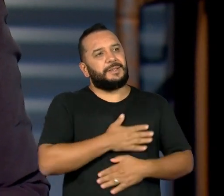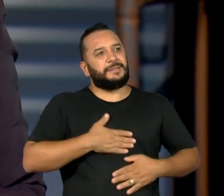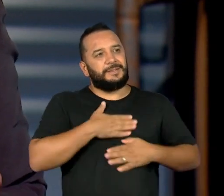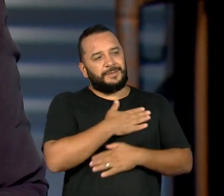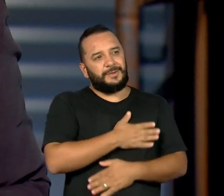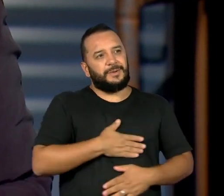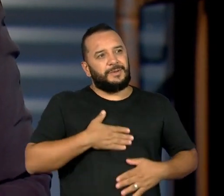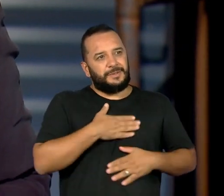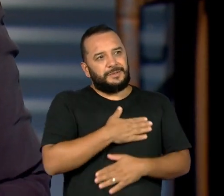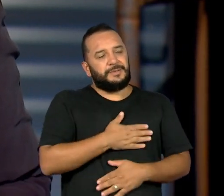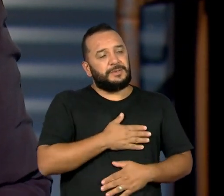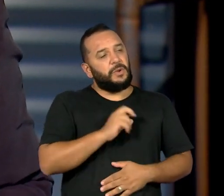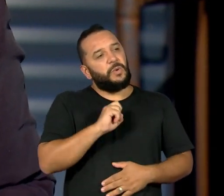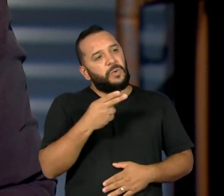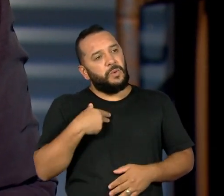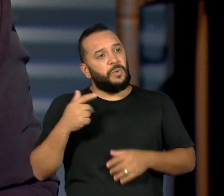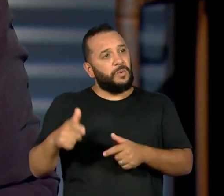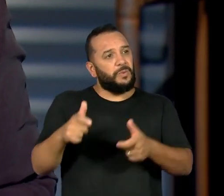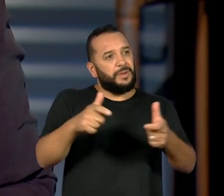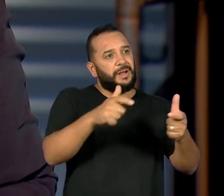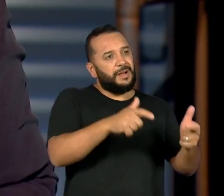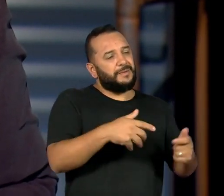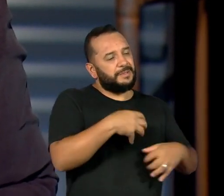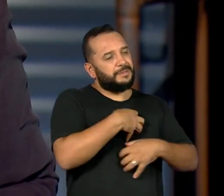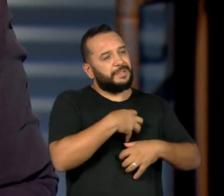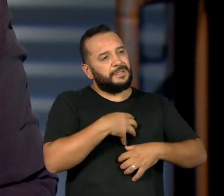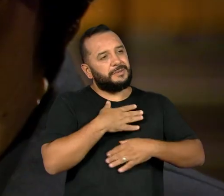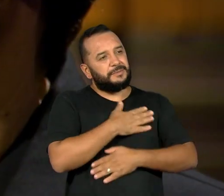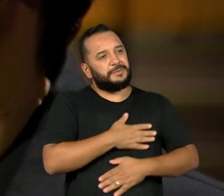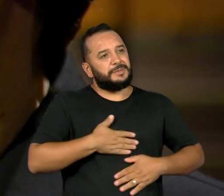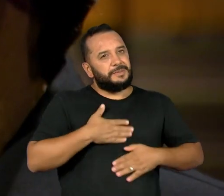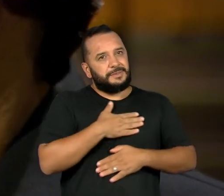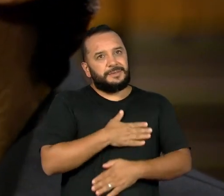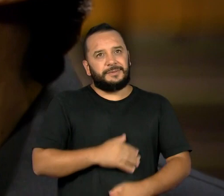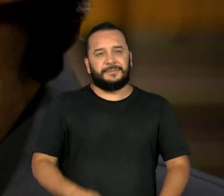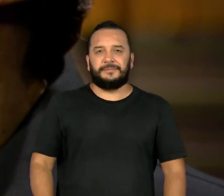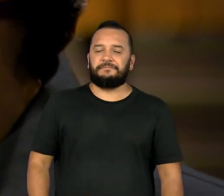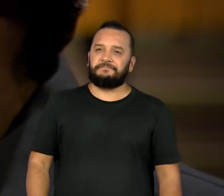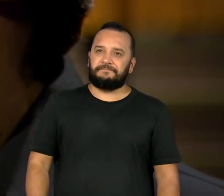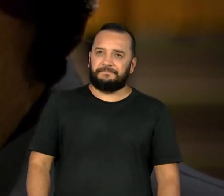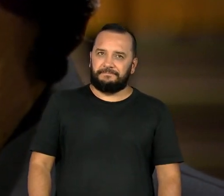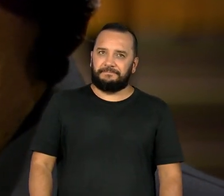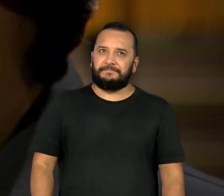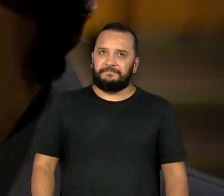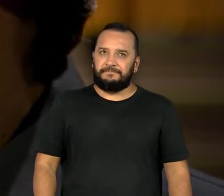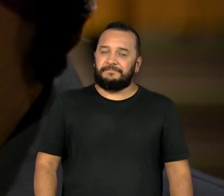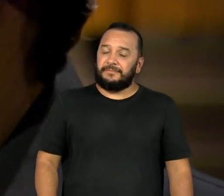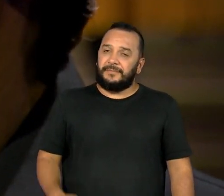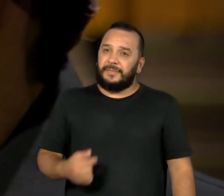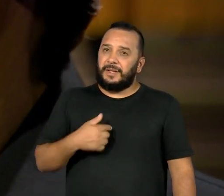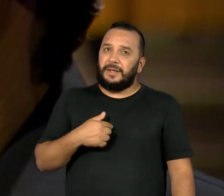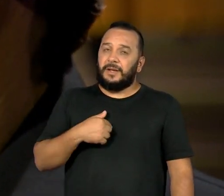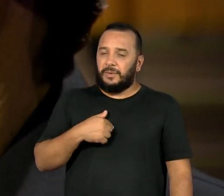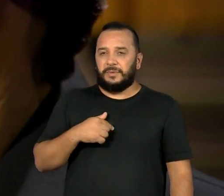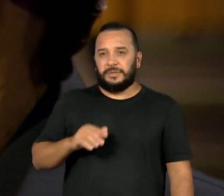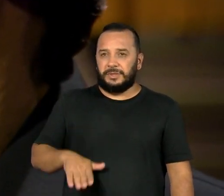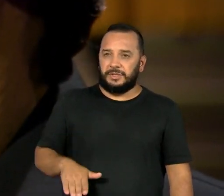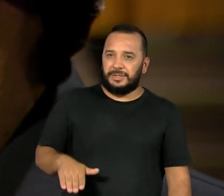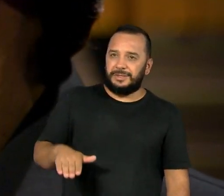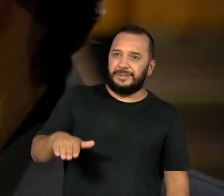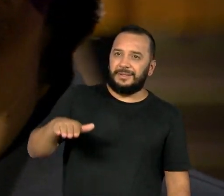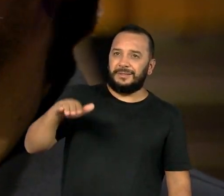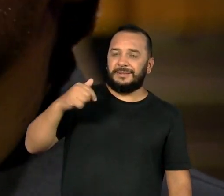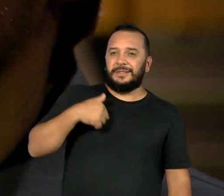de estar, lugares que você se sente mais pleno? Eu sou magnetizado, desde criança, eu